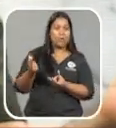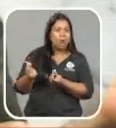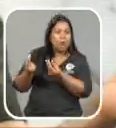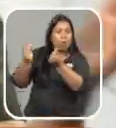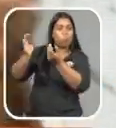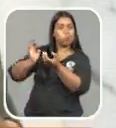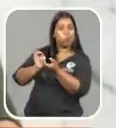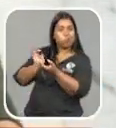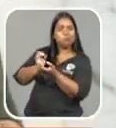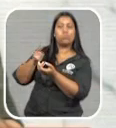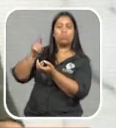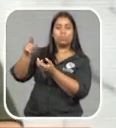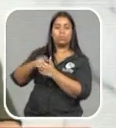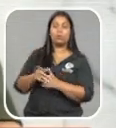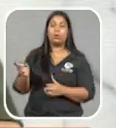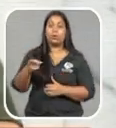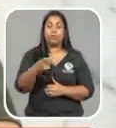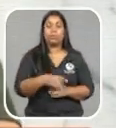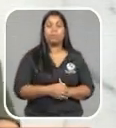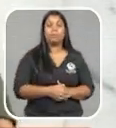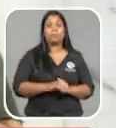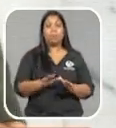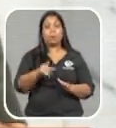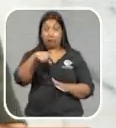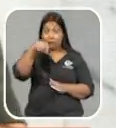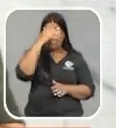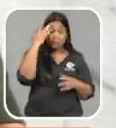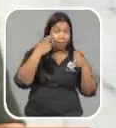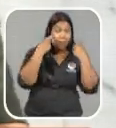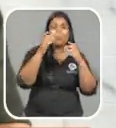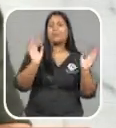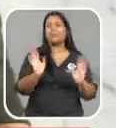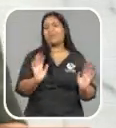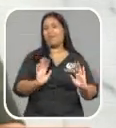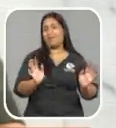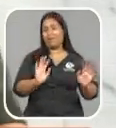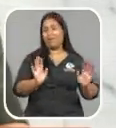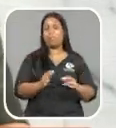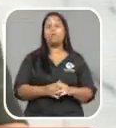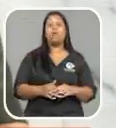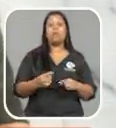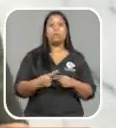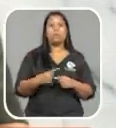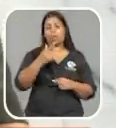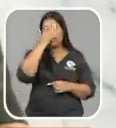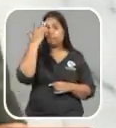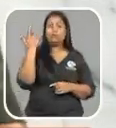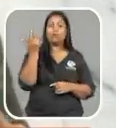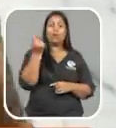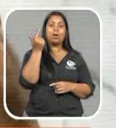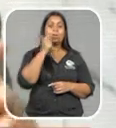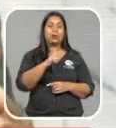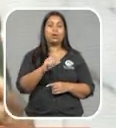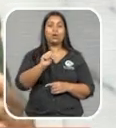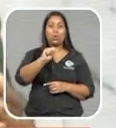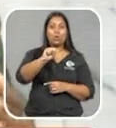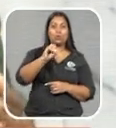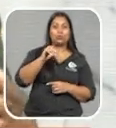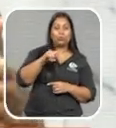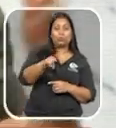preocupadas, né? Porque tem a pessoa aí que ganha 8 mil, 10 mil, 15 mil, fala, eu vou pagar mais imposto.